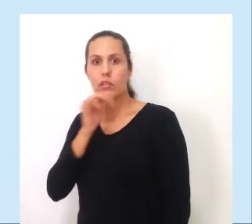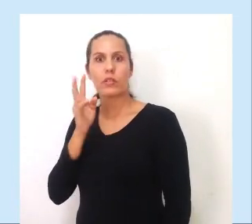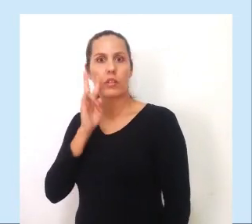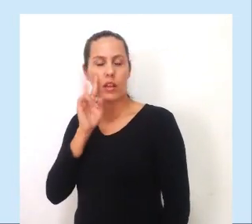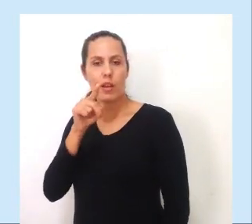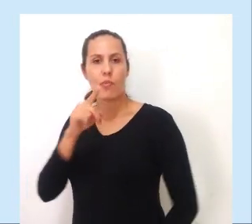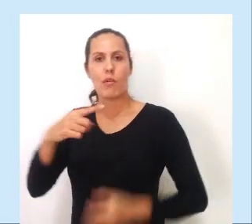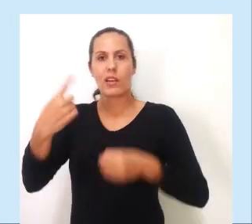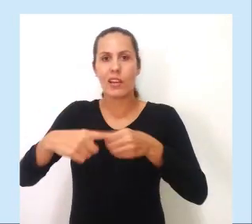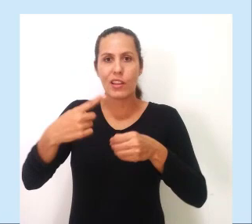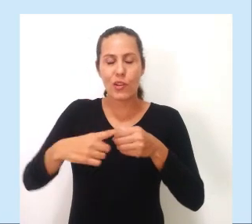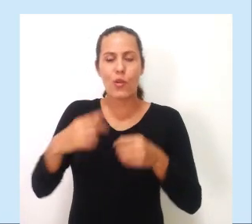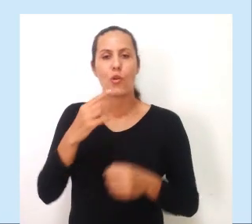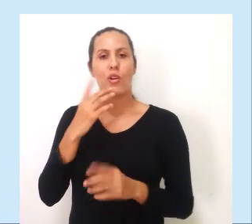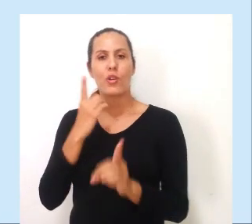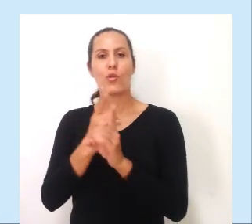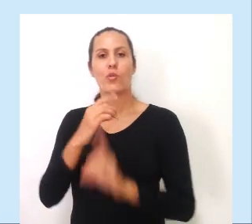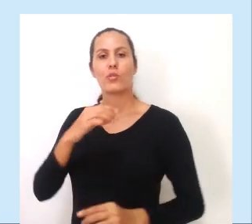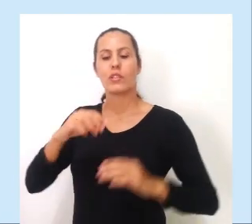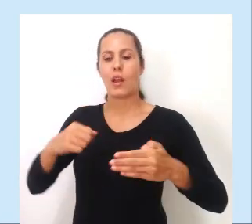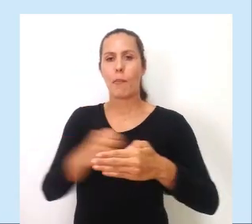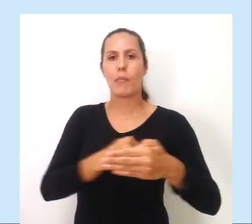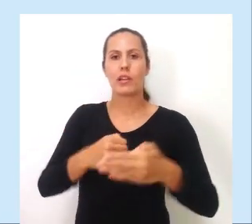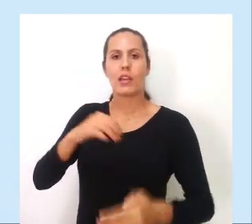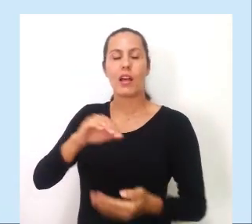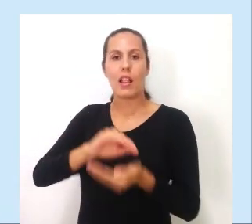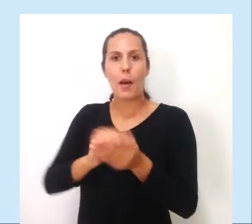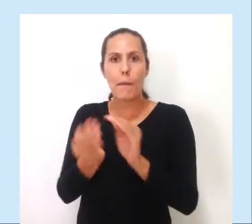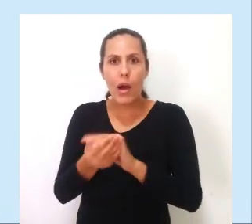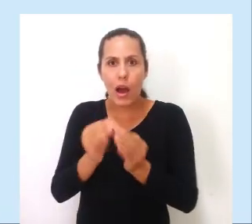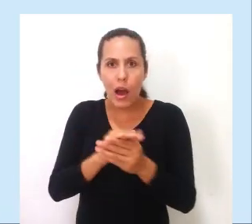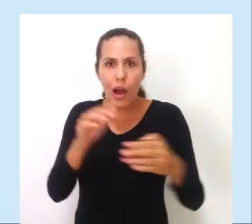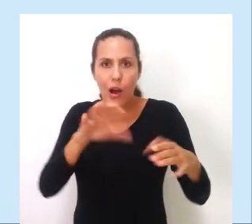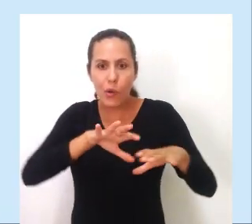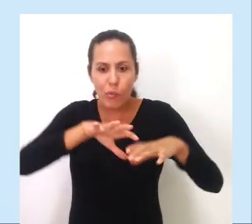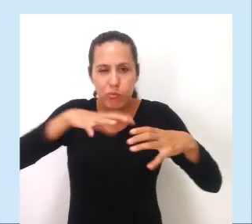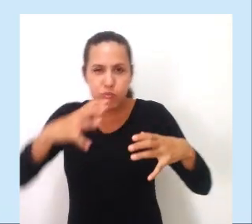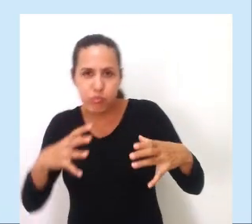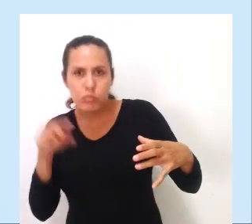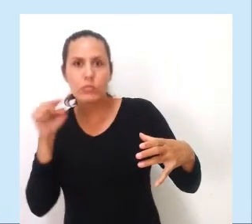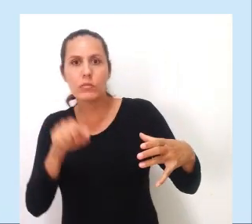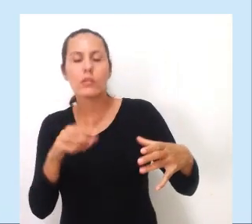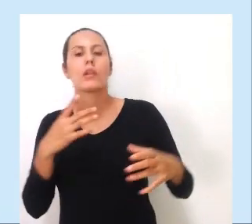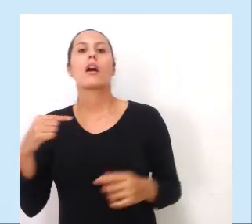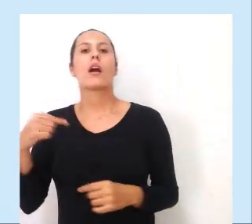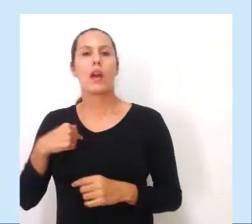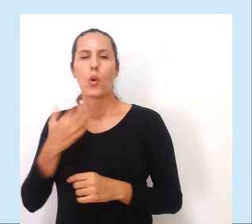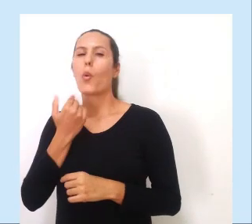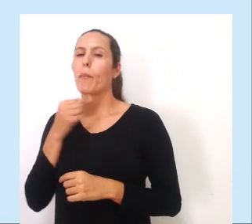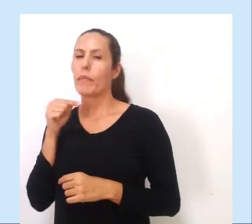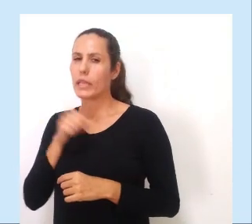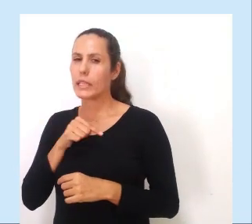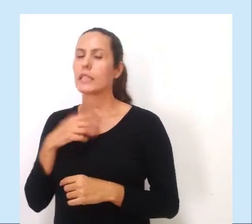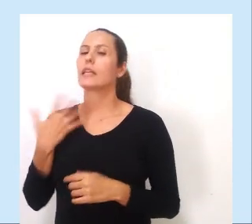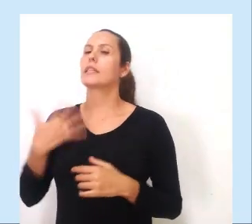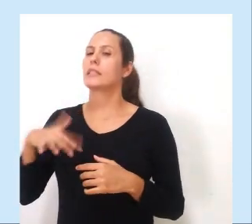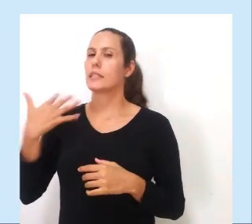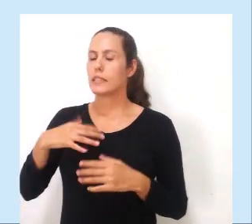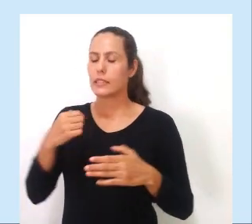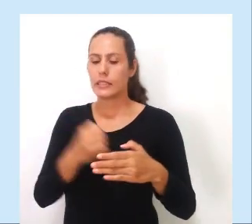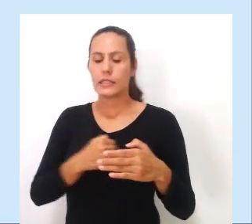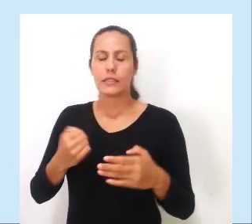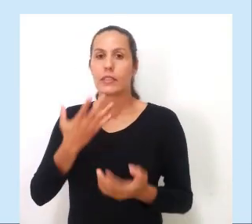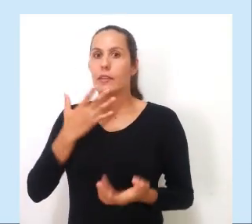barros, que no interior o pessoal adora cozinhar. Eu mesmo adoro uma panelada, principalmente se ela for cozinhada